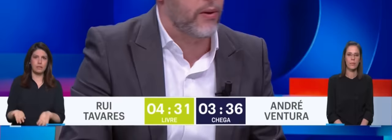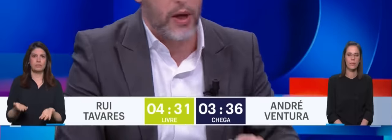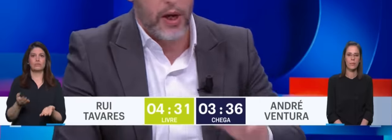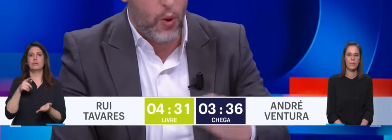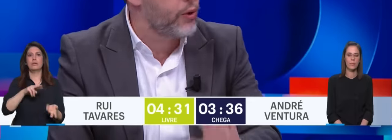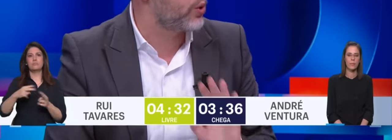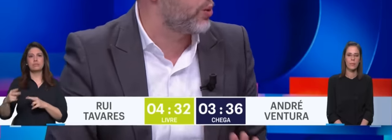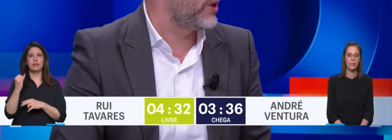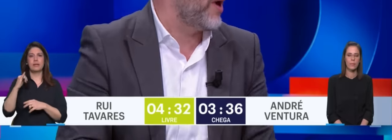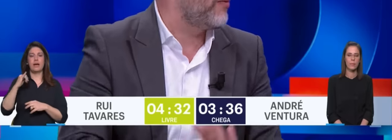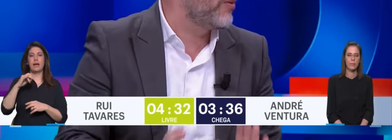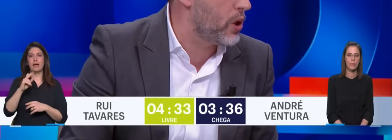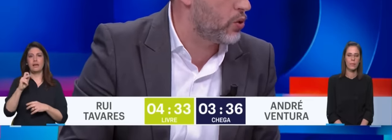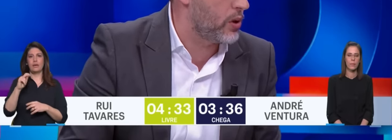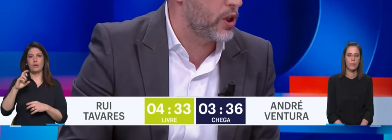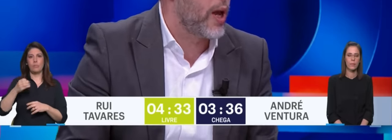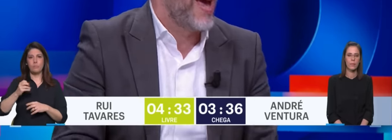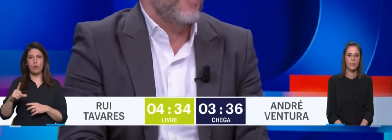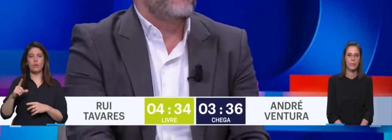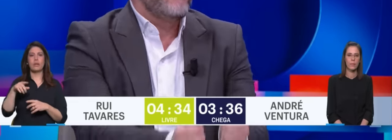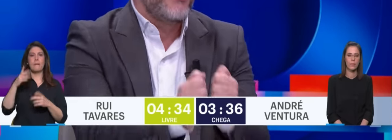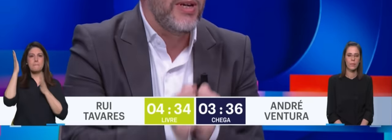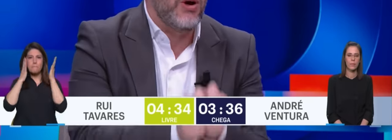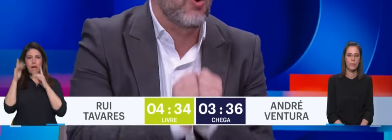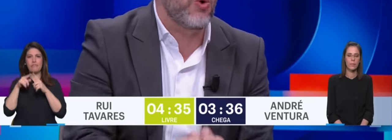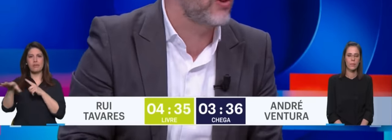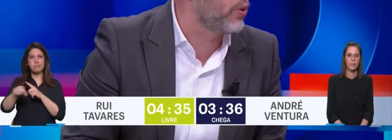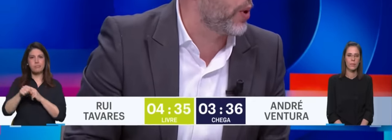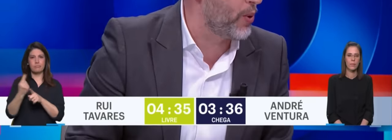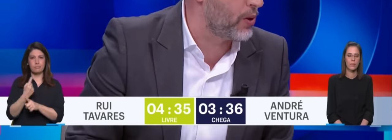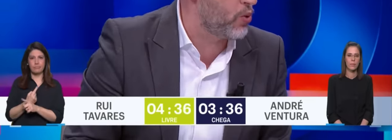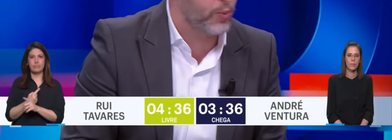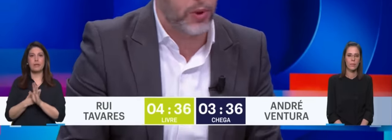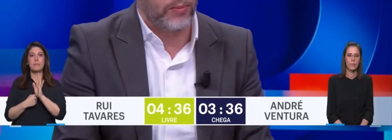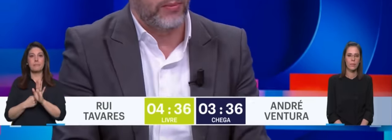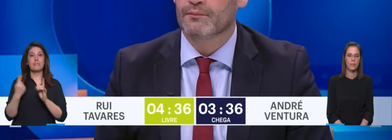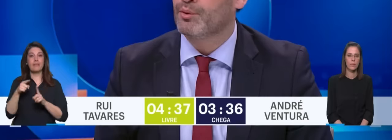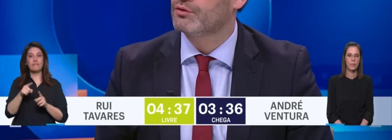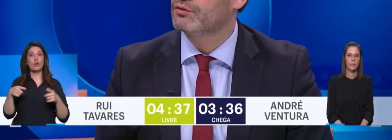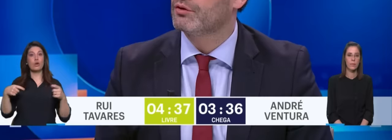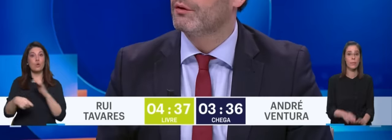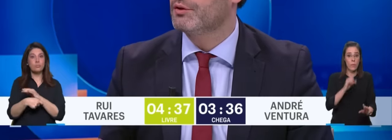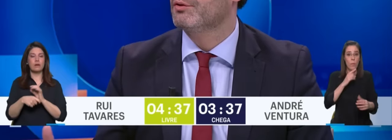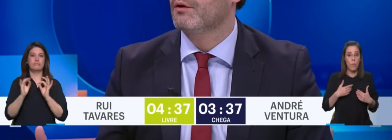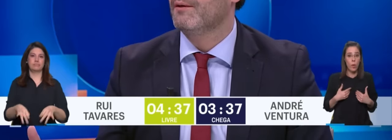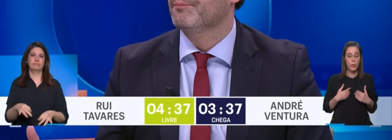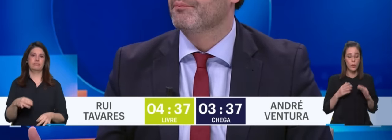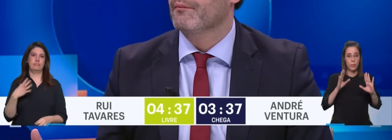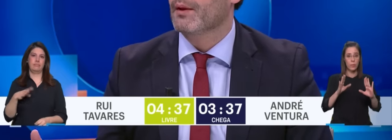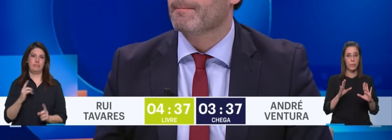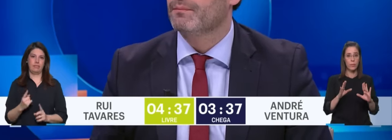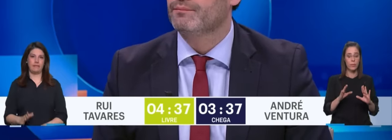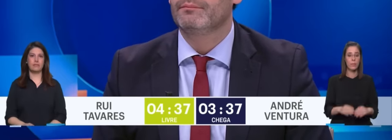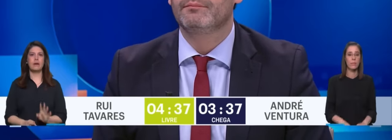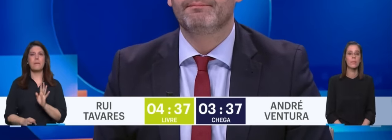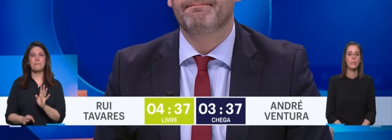citada Confisco dos bens da máfia e muitas outras é prevenir a ocorrência do próprio ato de corrupção posso só deixa-me só acabou foi por não